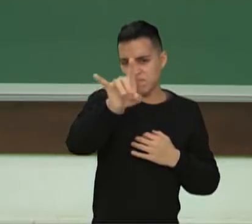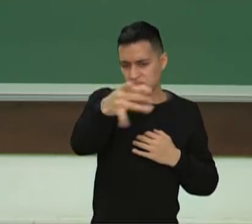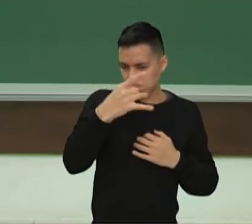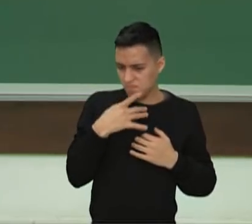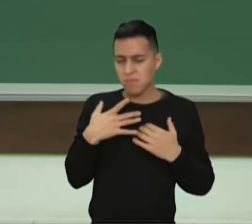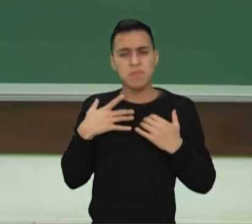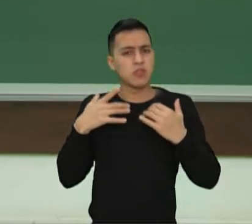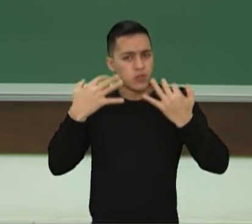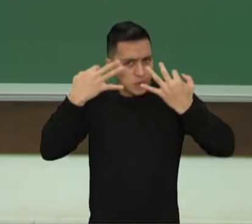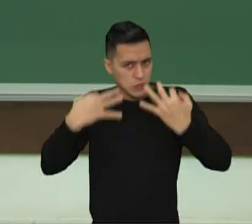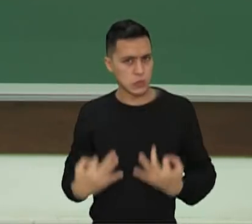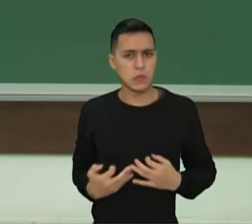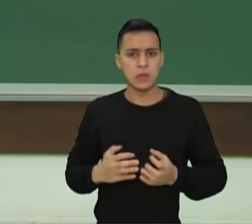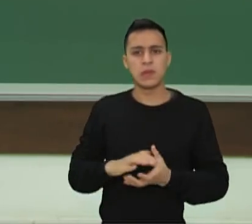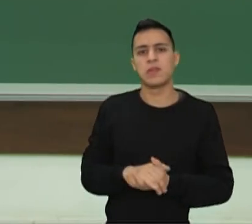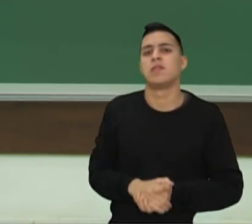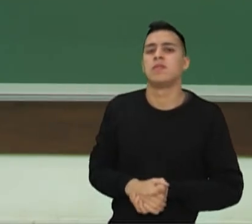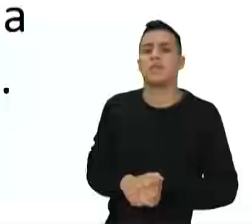dois. Ok?